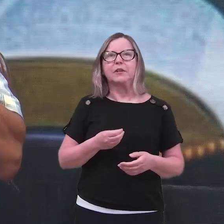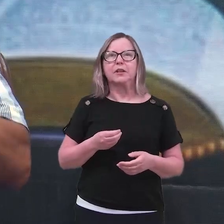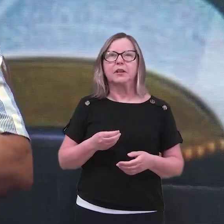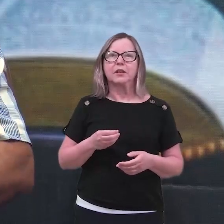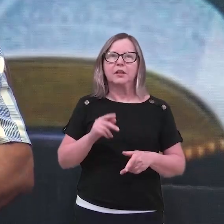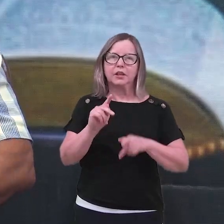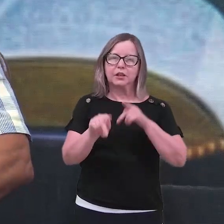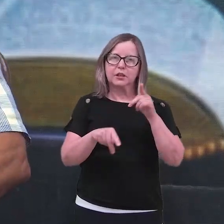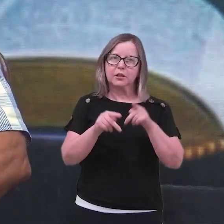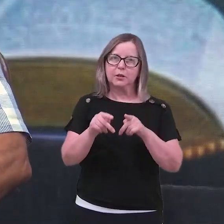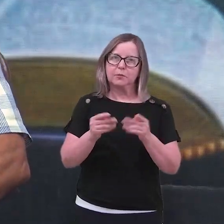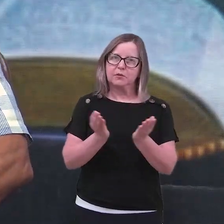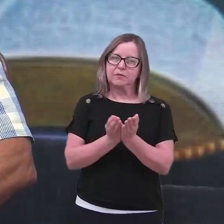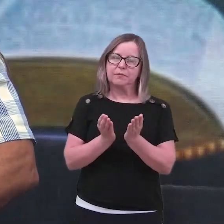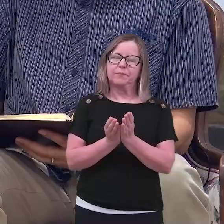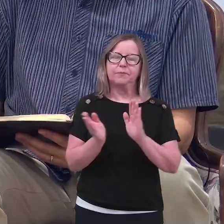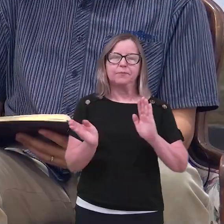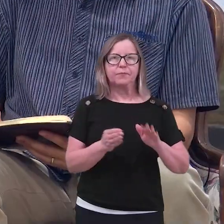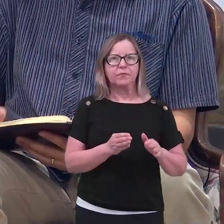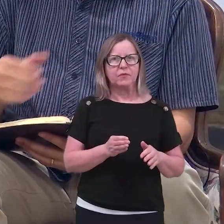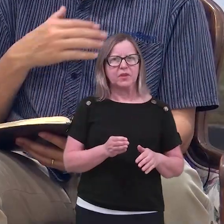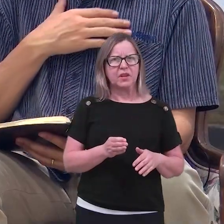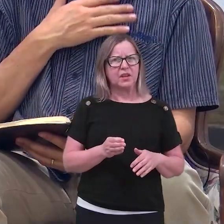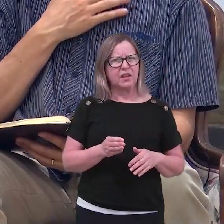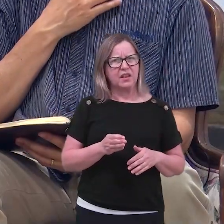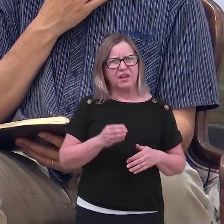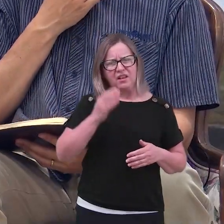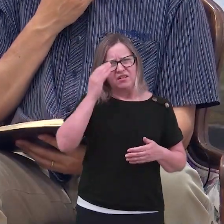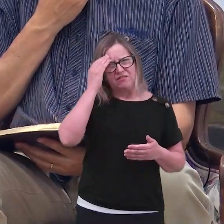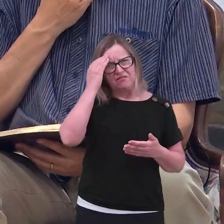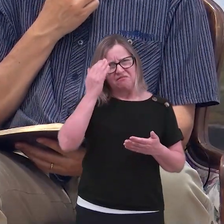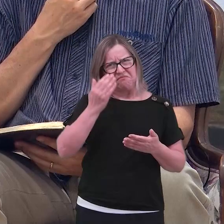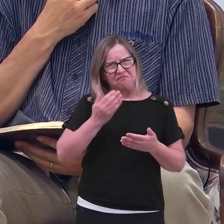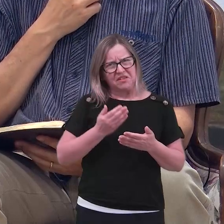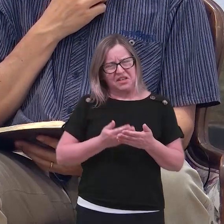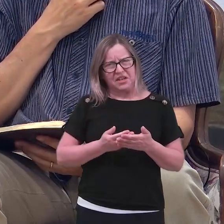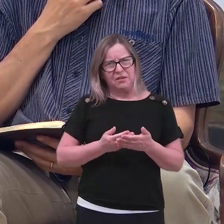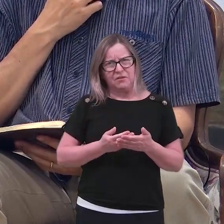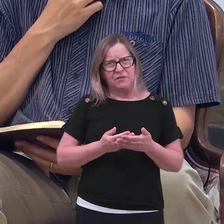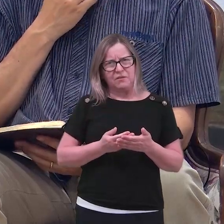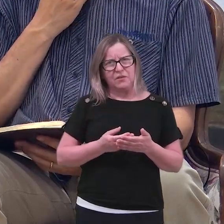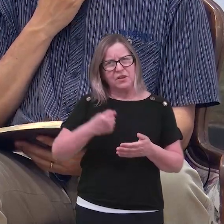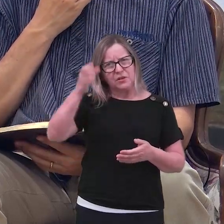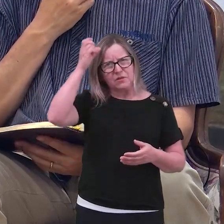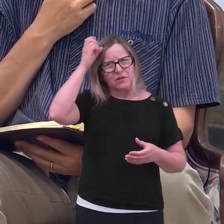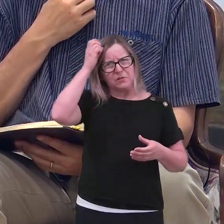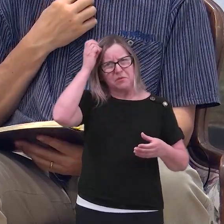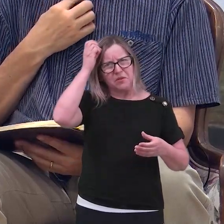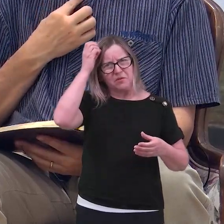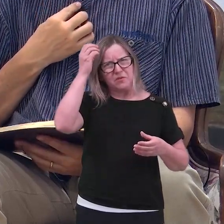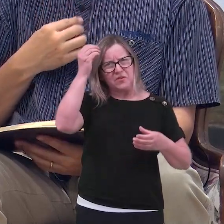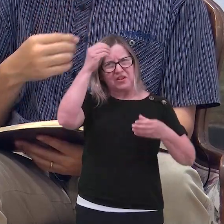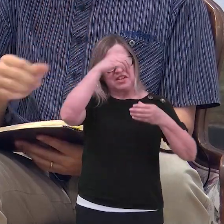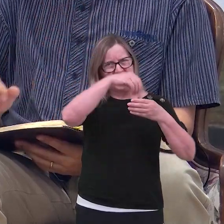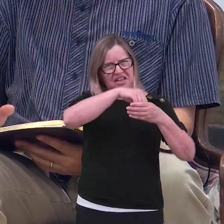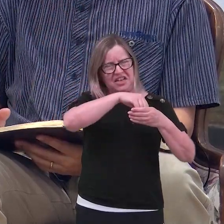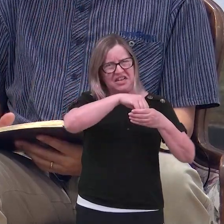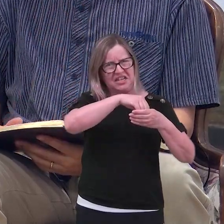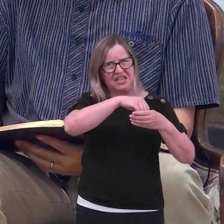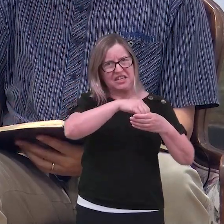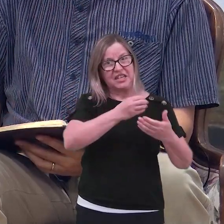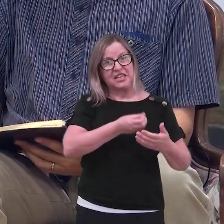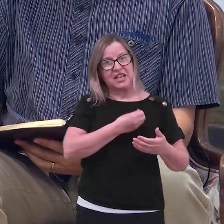Eu não creio, pastor Eric, em possessão demoníaca na vida de um regenerado. Porque a Bíblia diz, maior o que